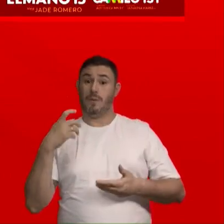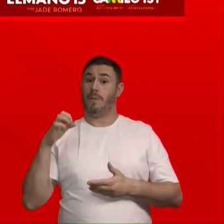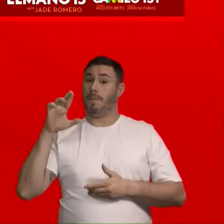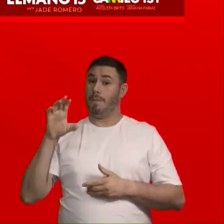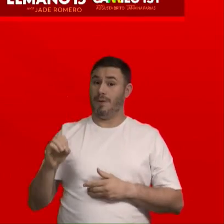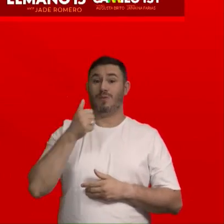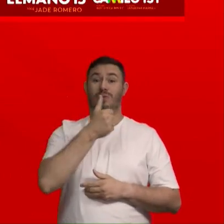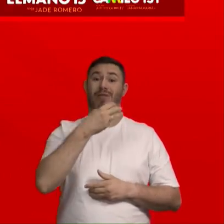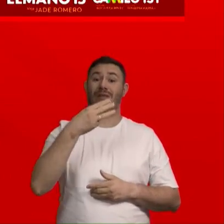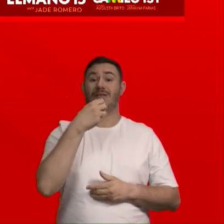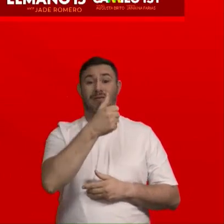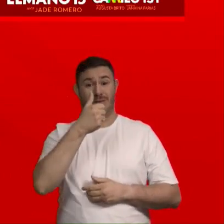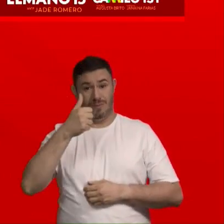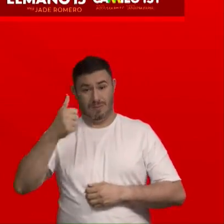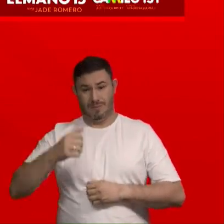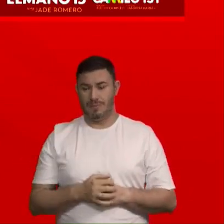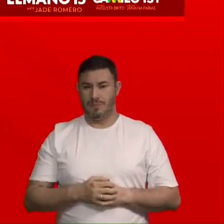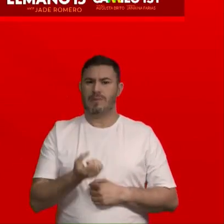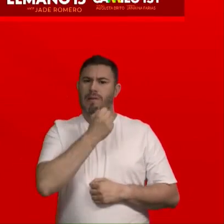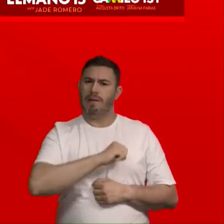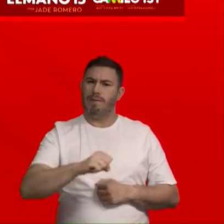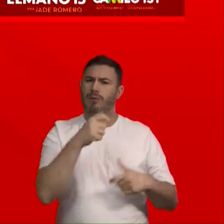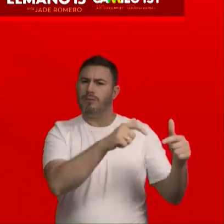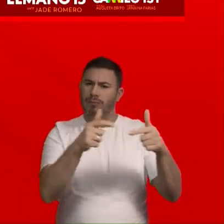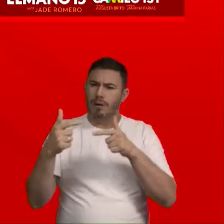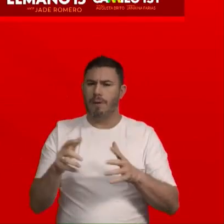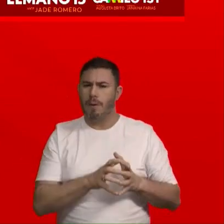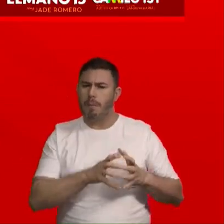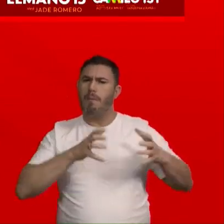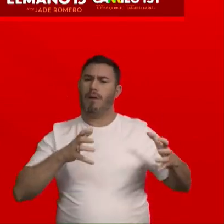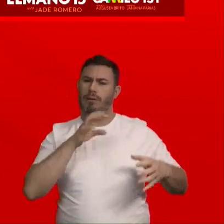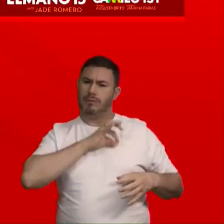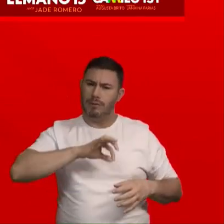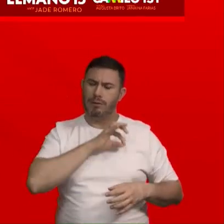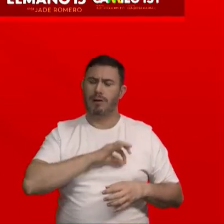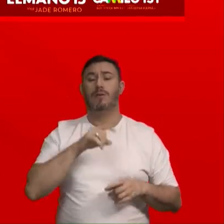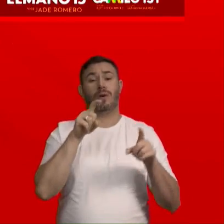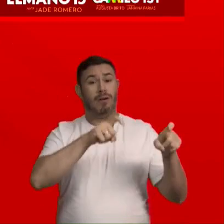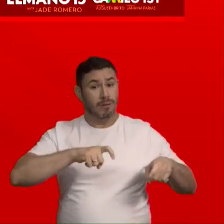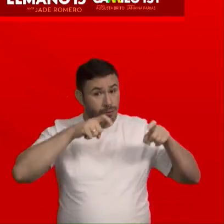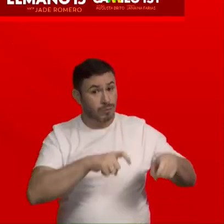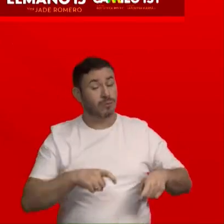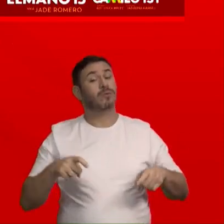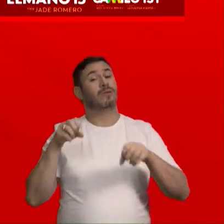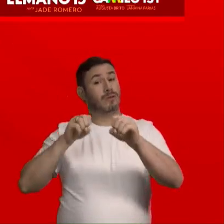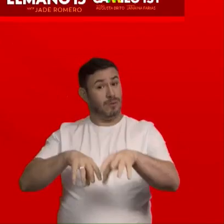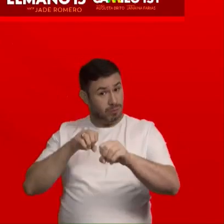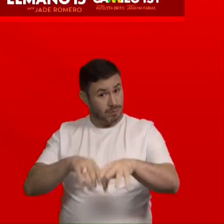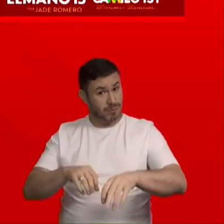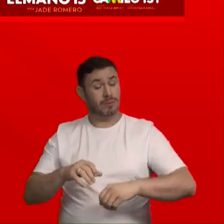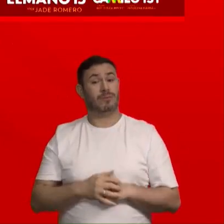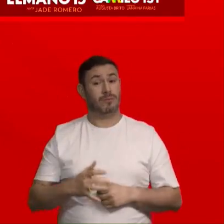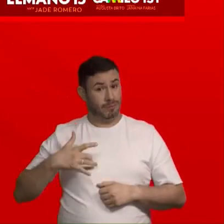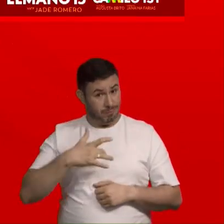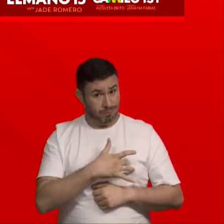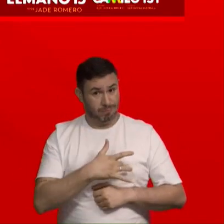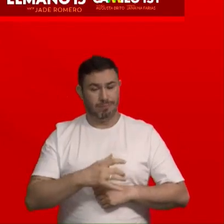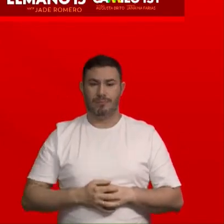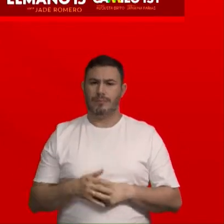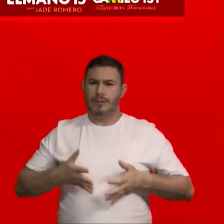Sou Pedro Lobo, 13111. Defendo a geração de emprego e renda, a agricultura, a educação e a